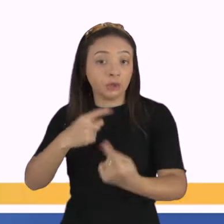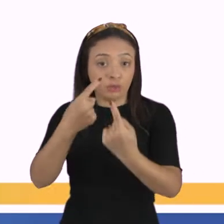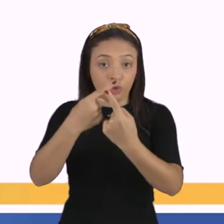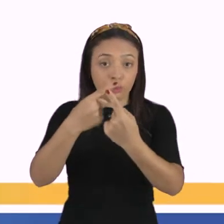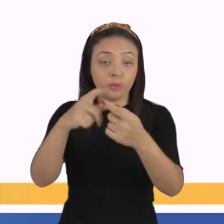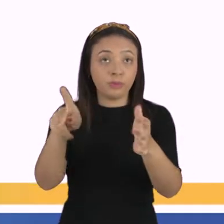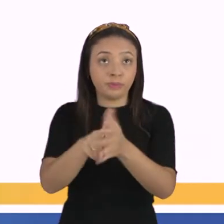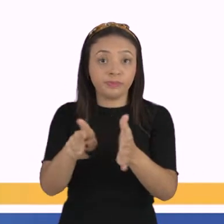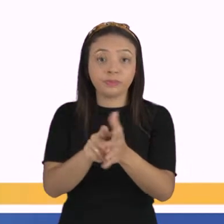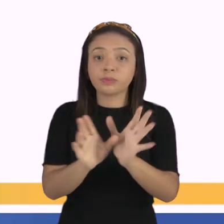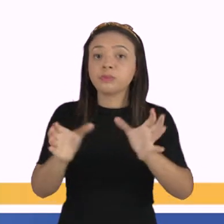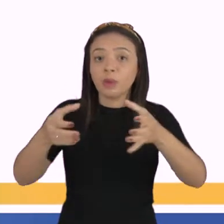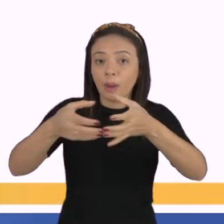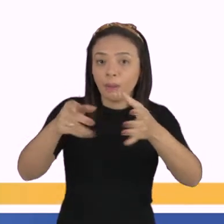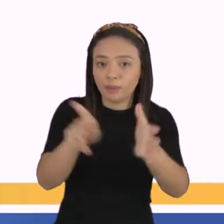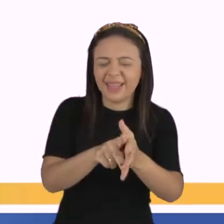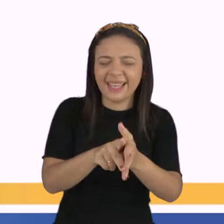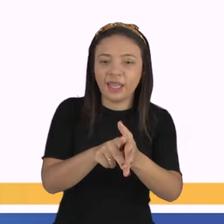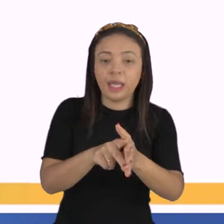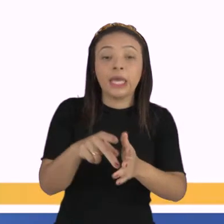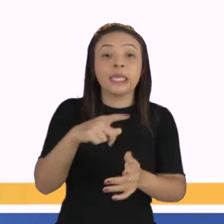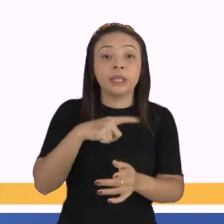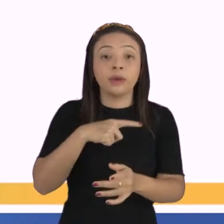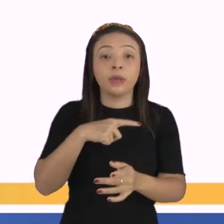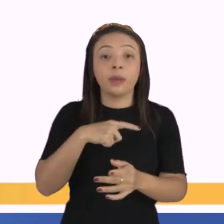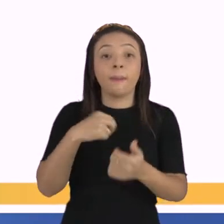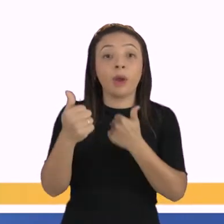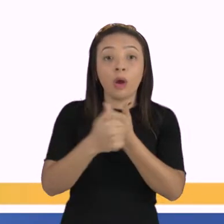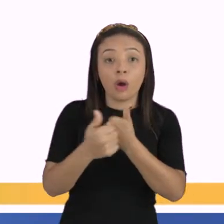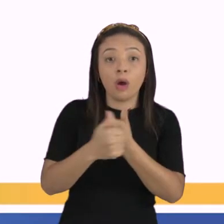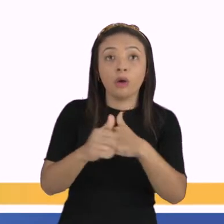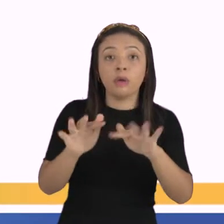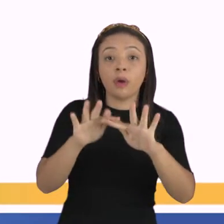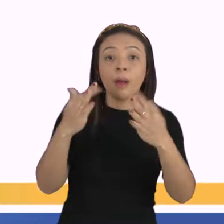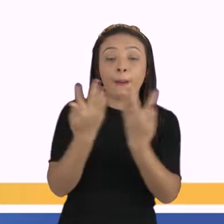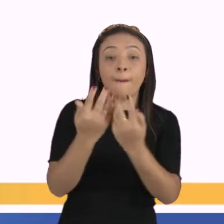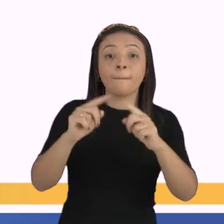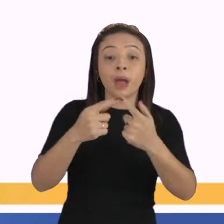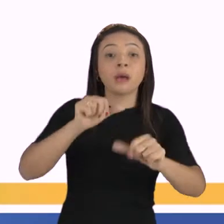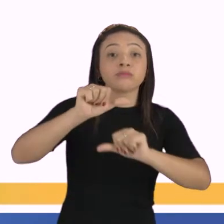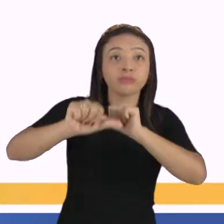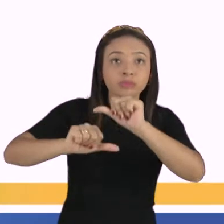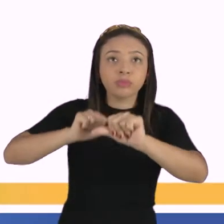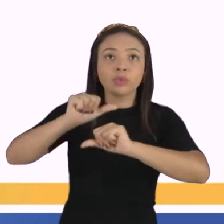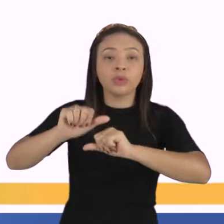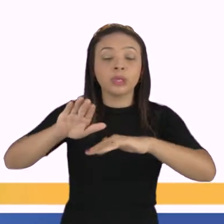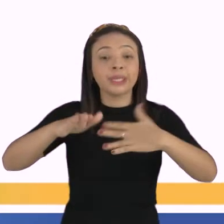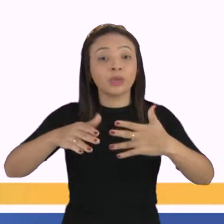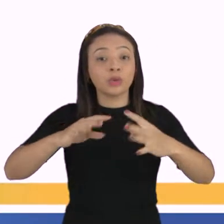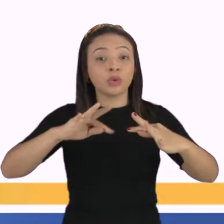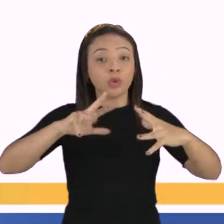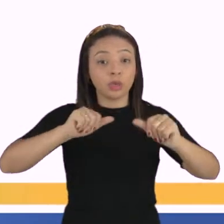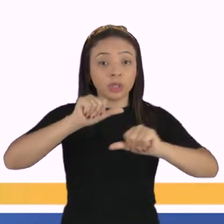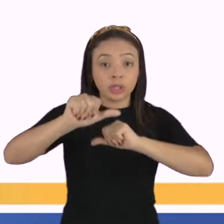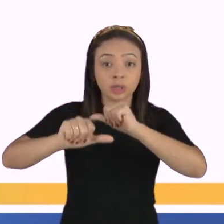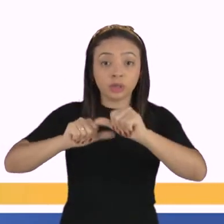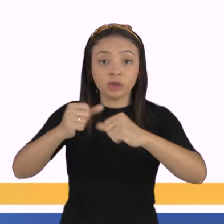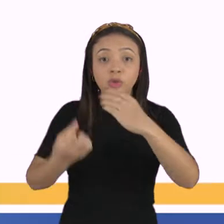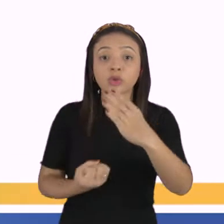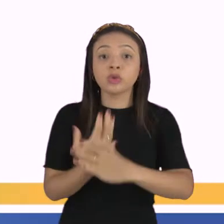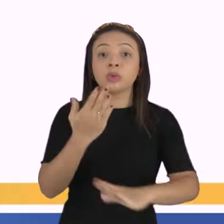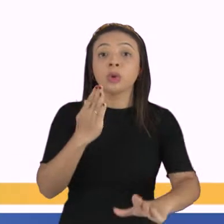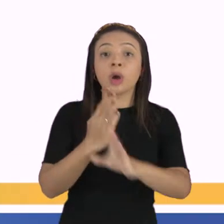espécie, mesmo que sejam parentes próximos, eles possuem variações entre si. Ou seja, essas variações são resultados de